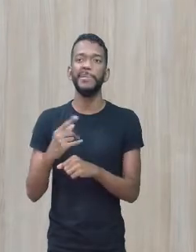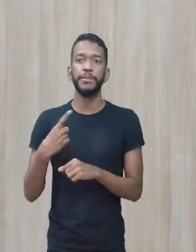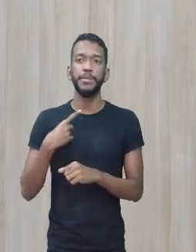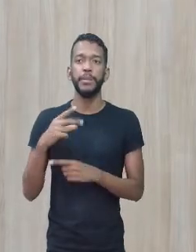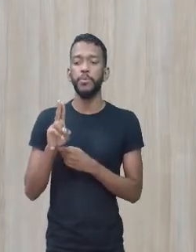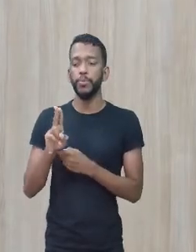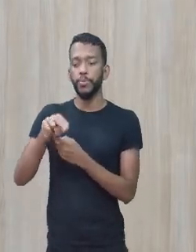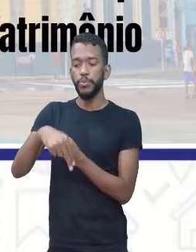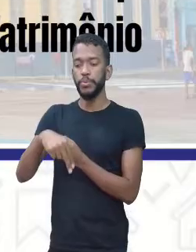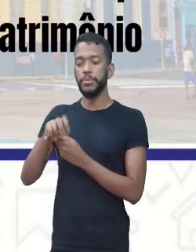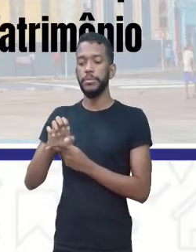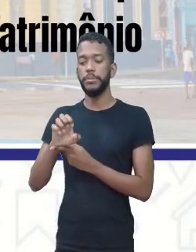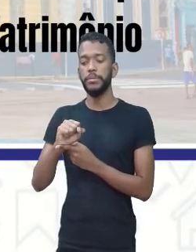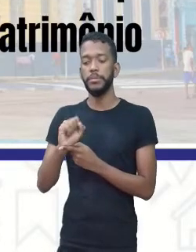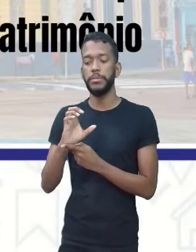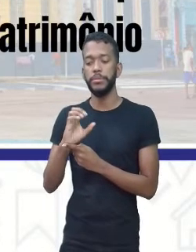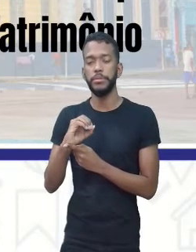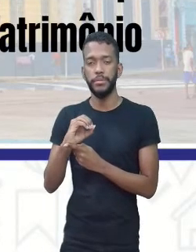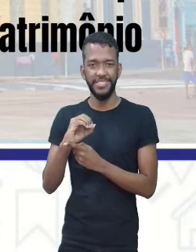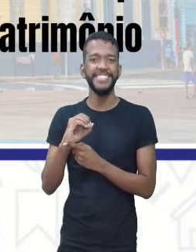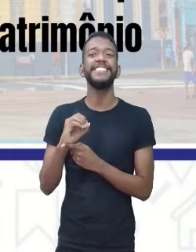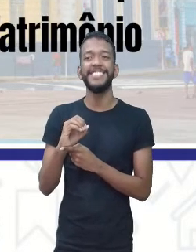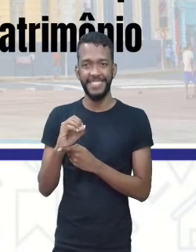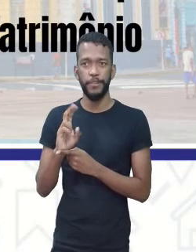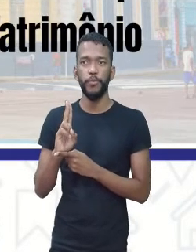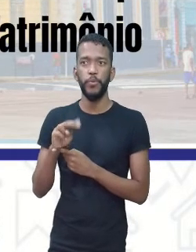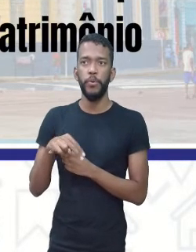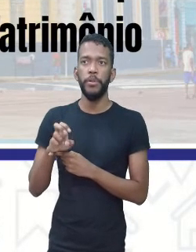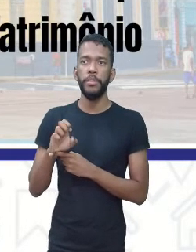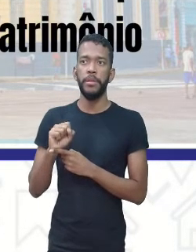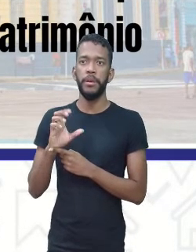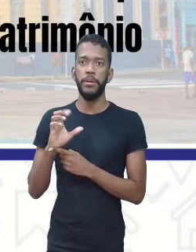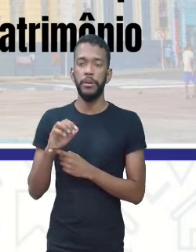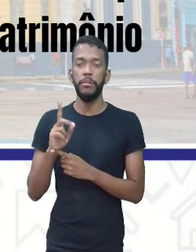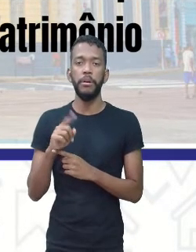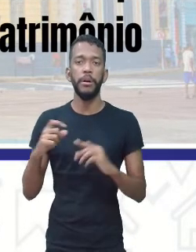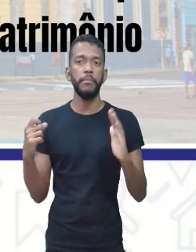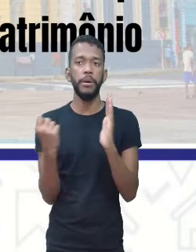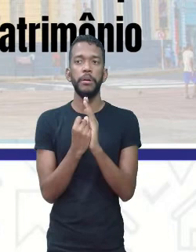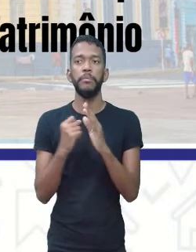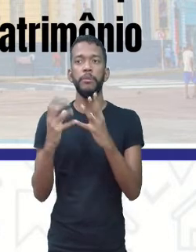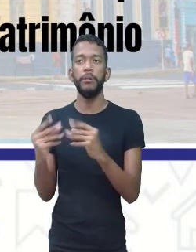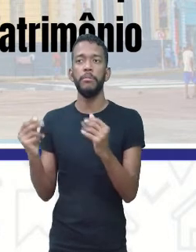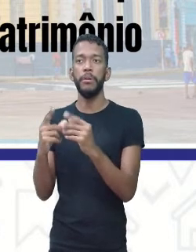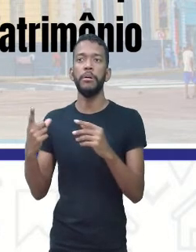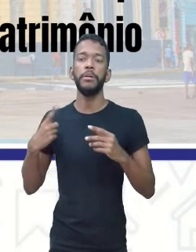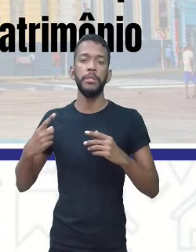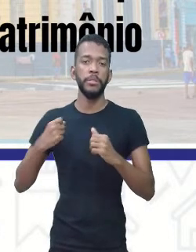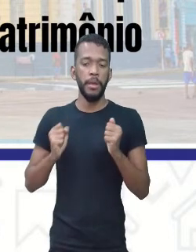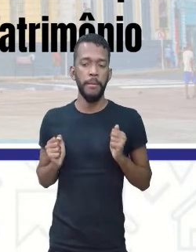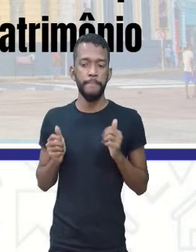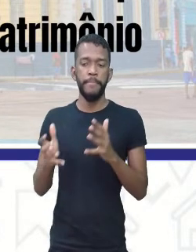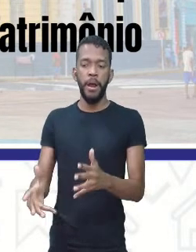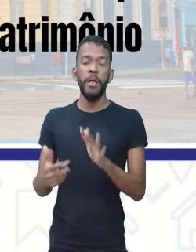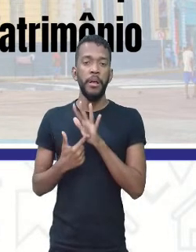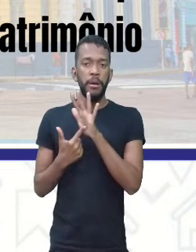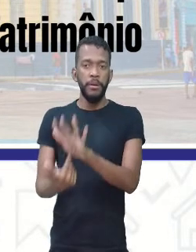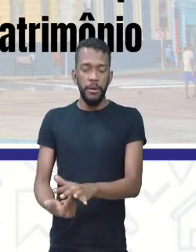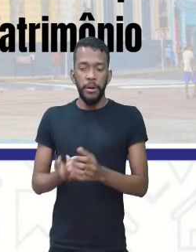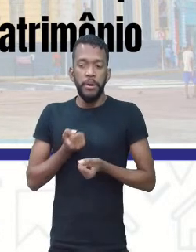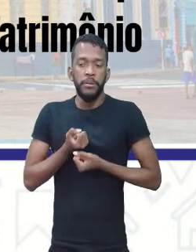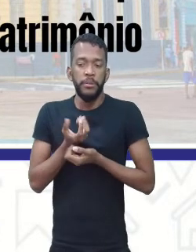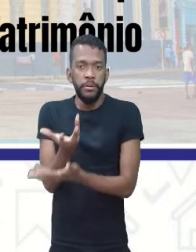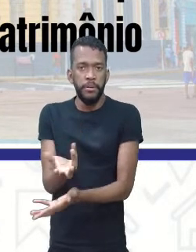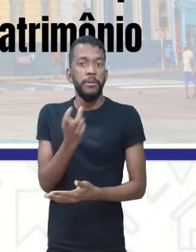Unesco. Então, a Unesco ela define como patrimônio imaterial as práticas, representações,